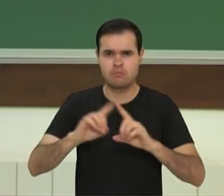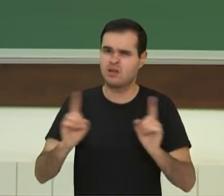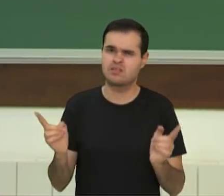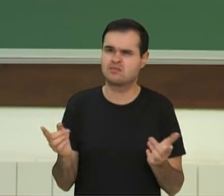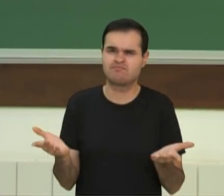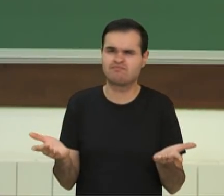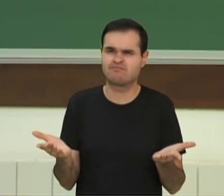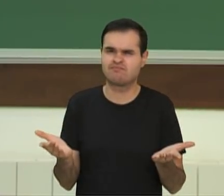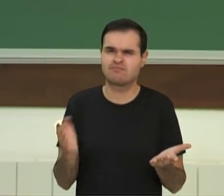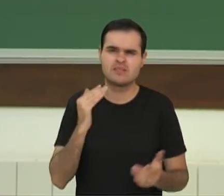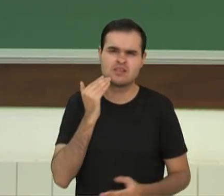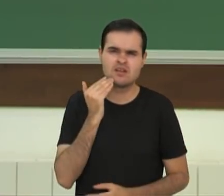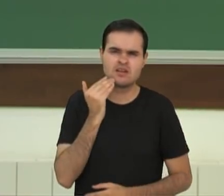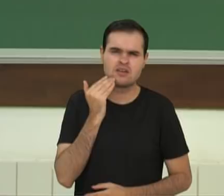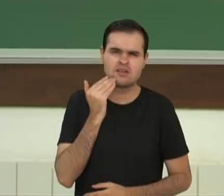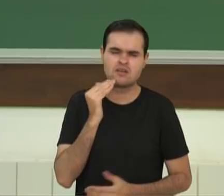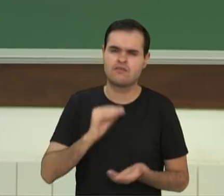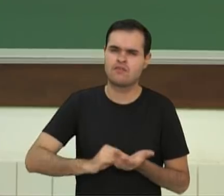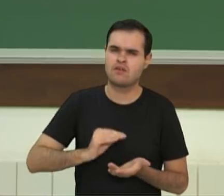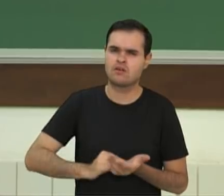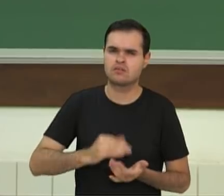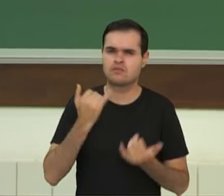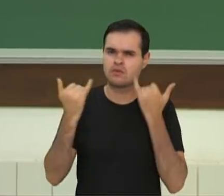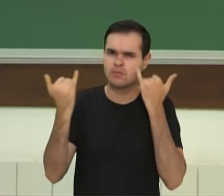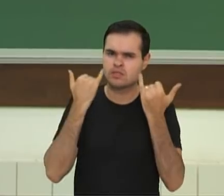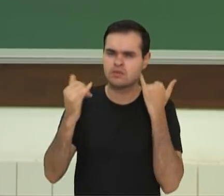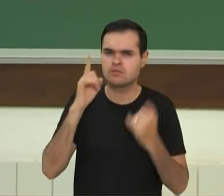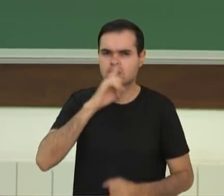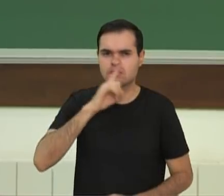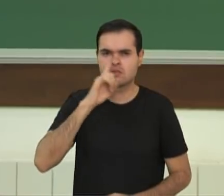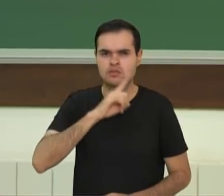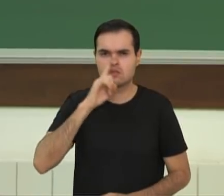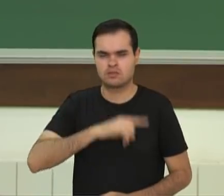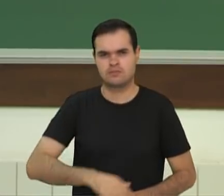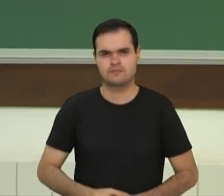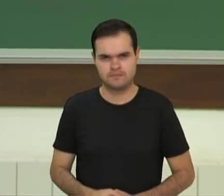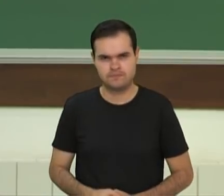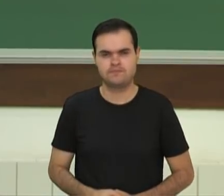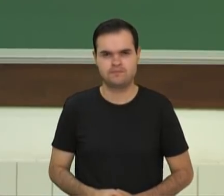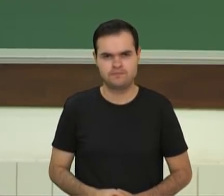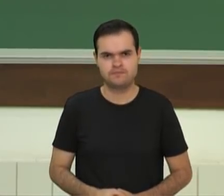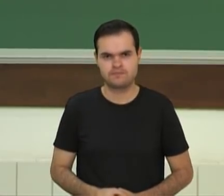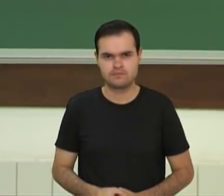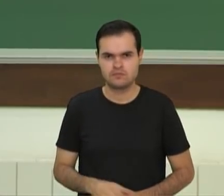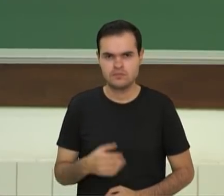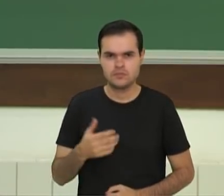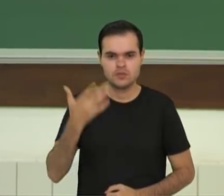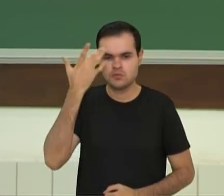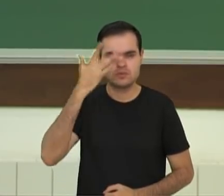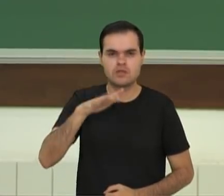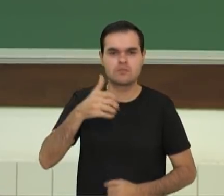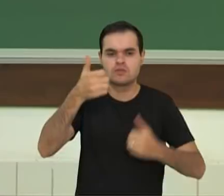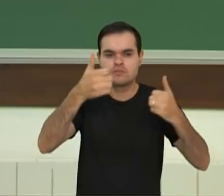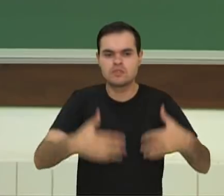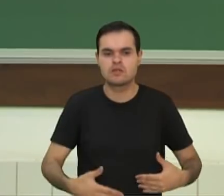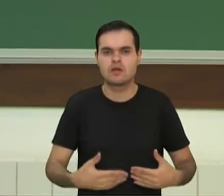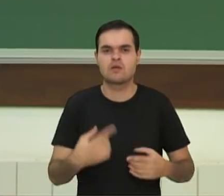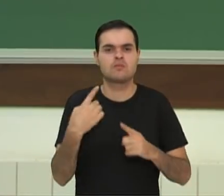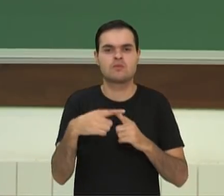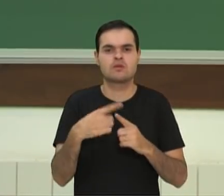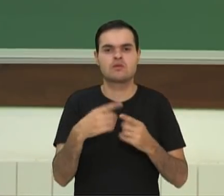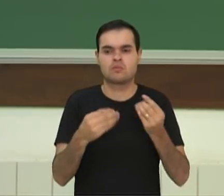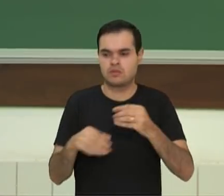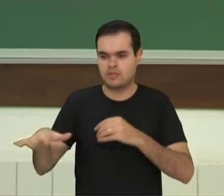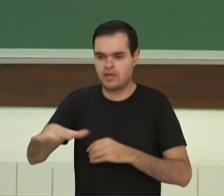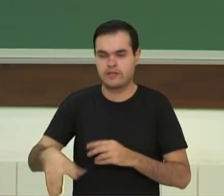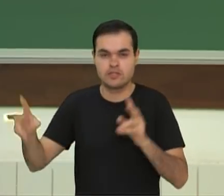ficar um déficit, vai ficar devendo informação, vai dever explicação. Ele não vai saber justificar como alguém da